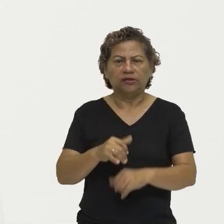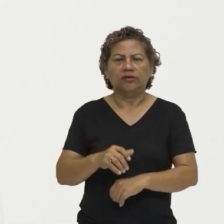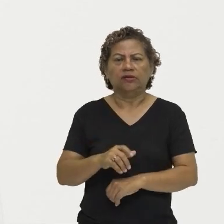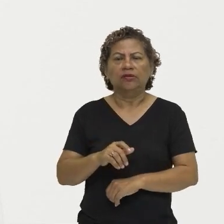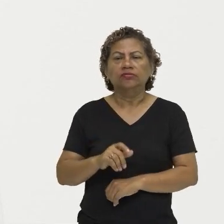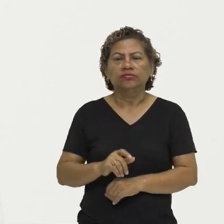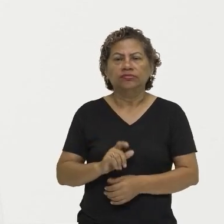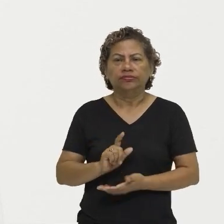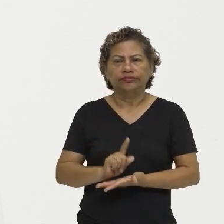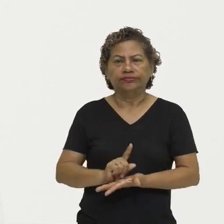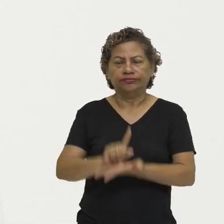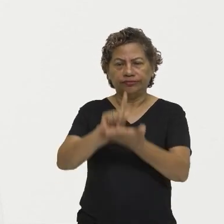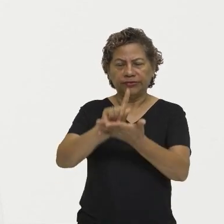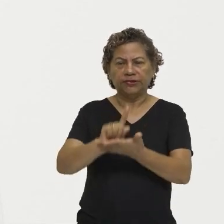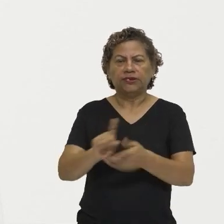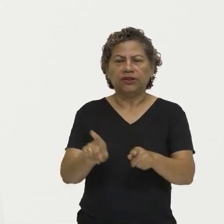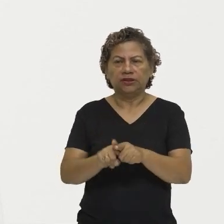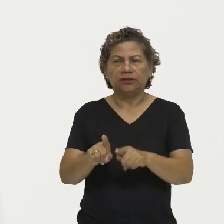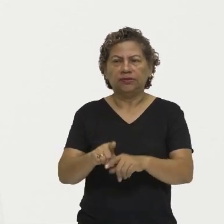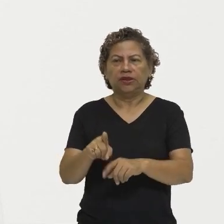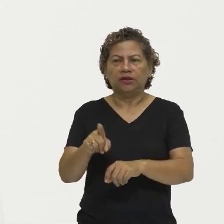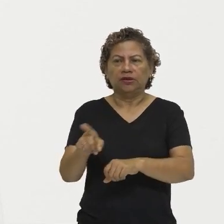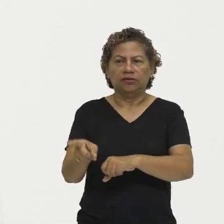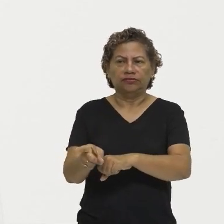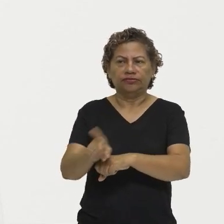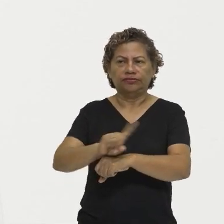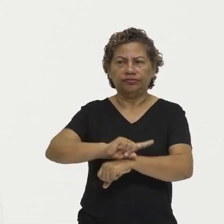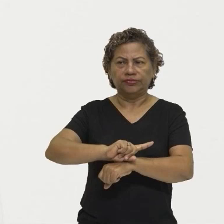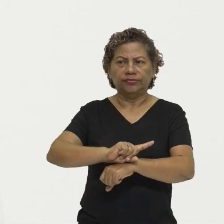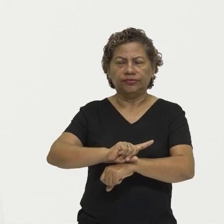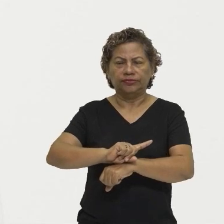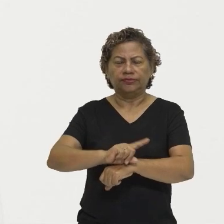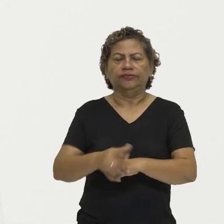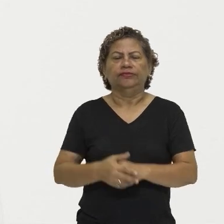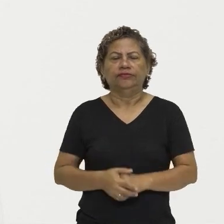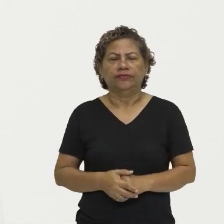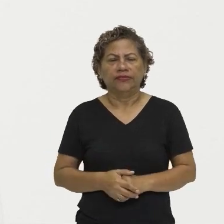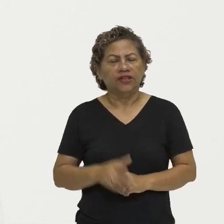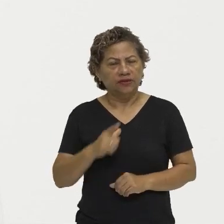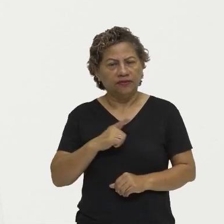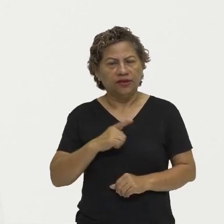ele tem velocidade, ele também tem energia potencial,